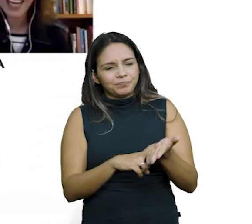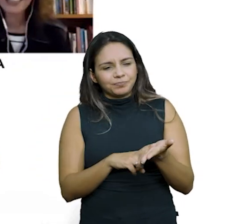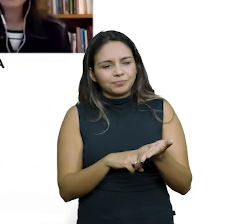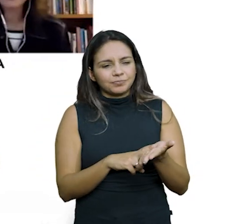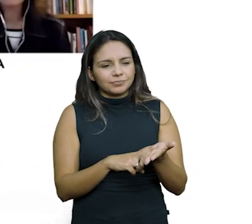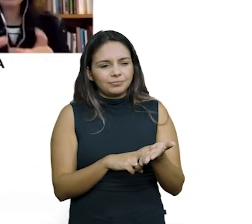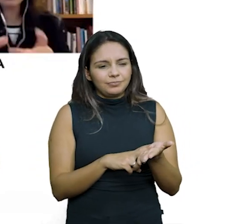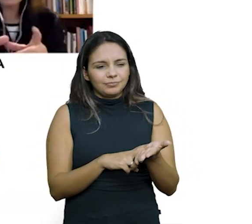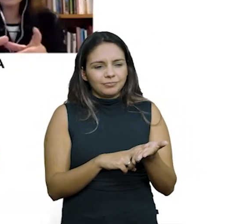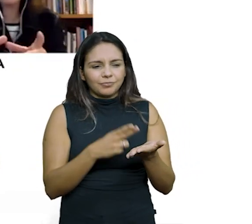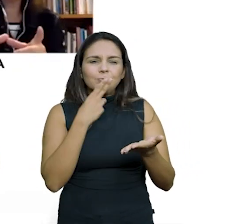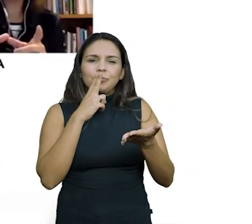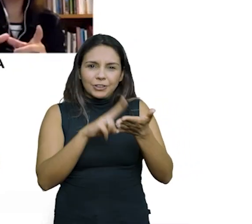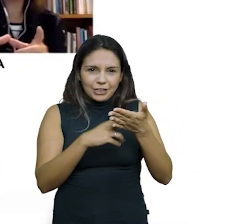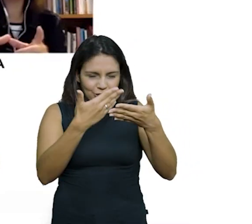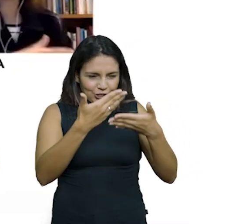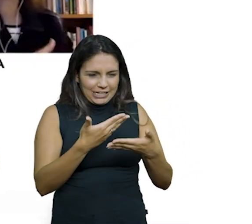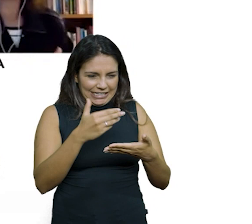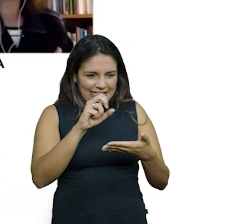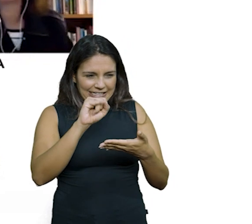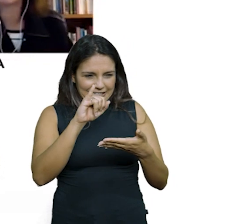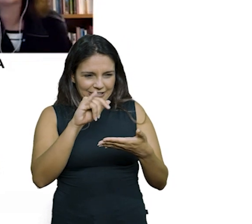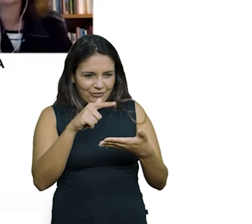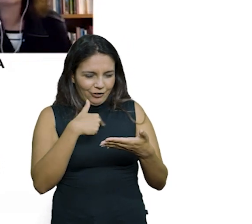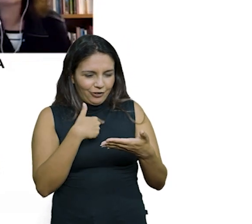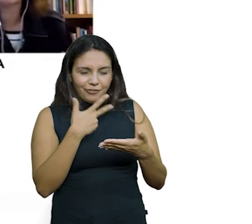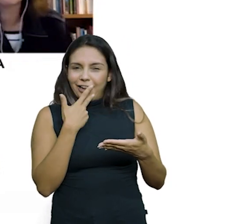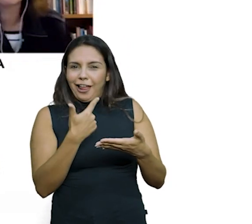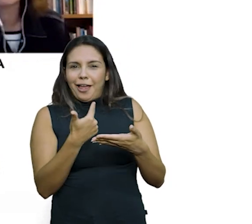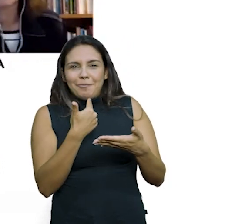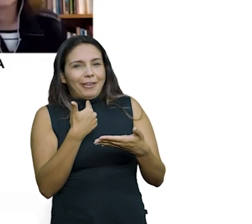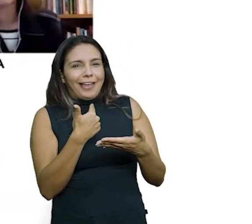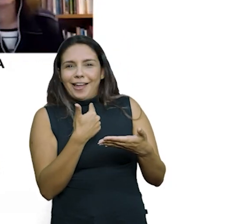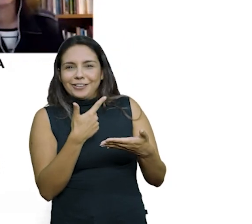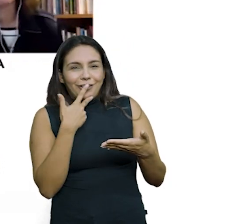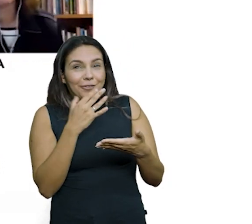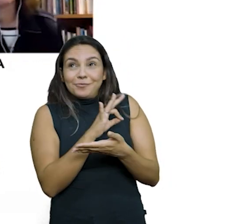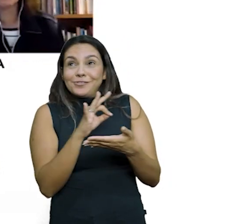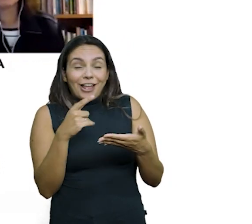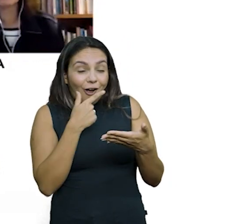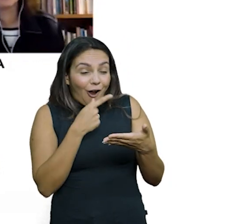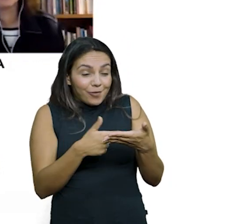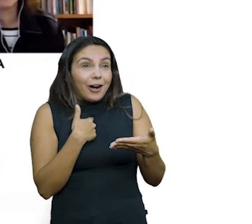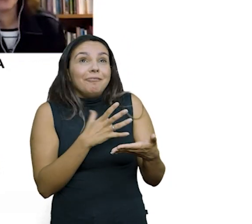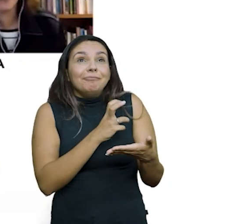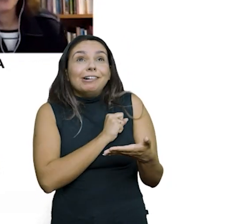Quando eu vi a carta do Sidney Sheldon na portaria do meu prédio, eu falei, isso é pegadinha, não pode, né?